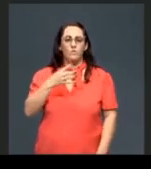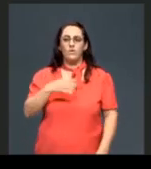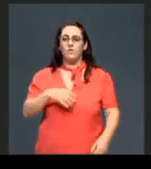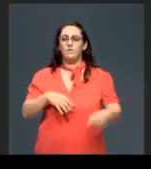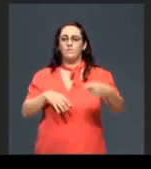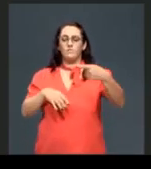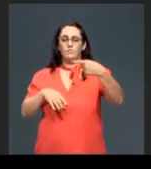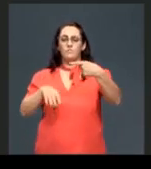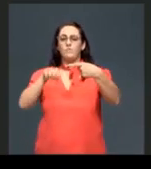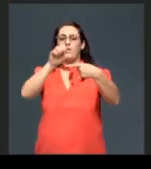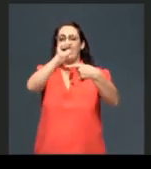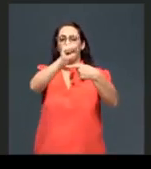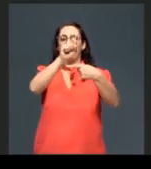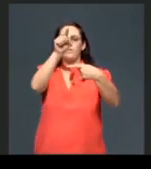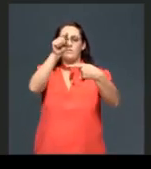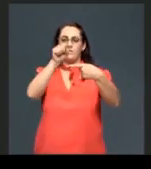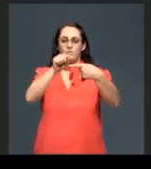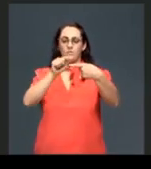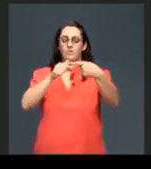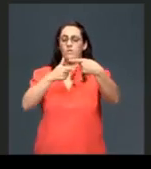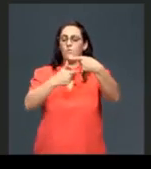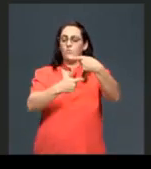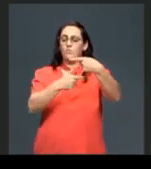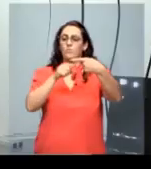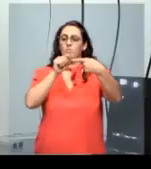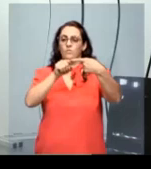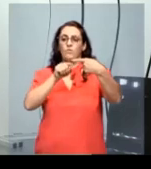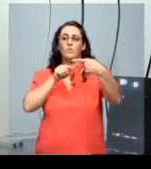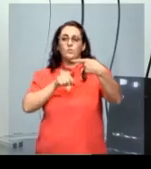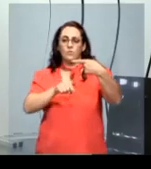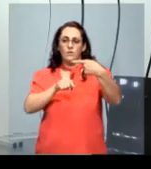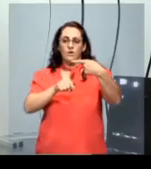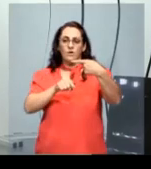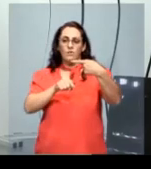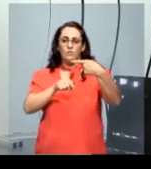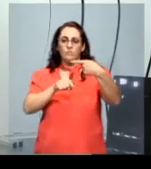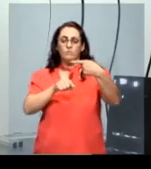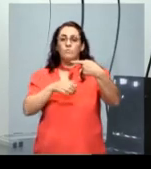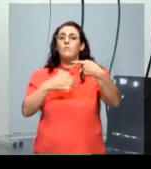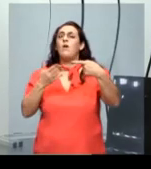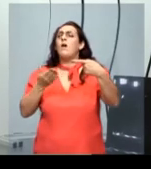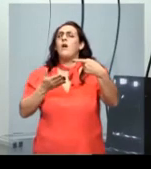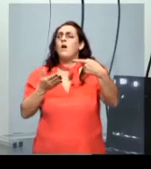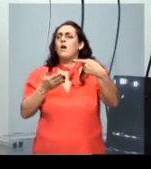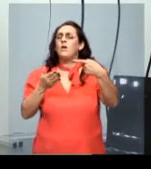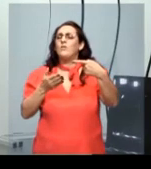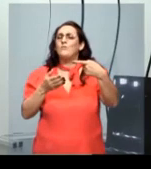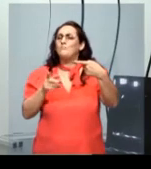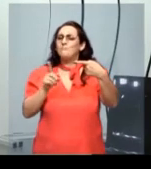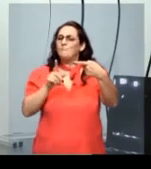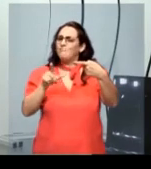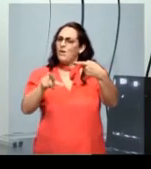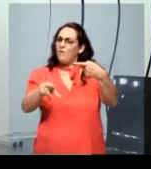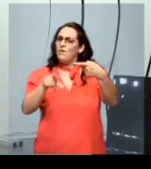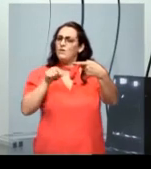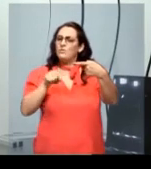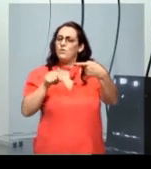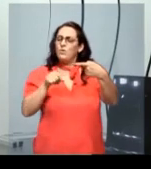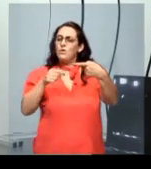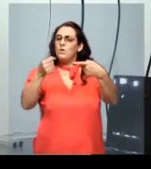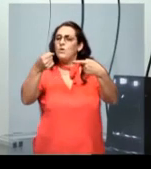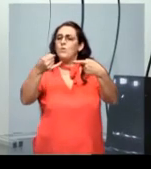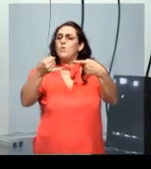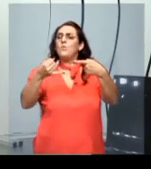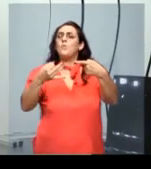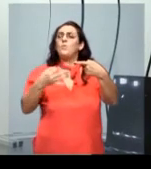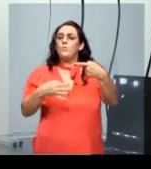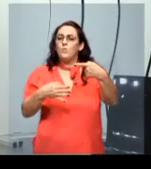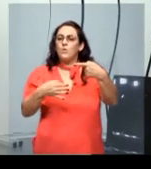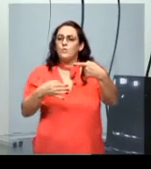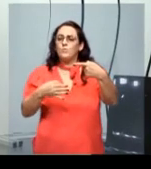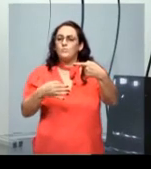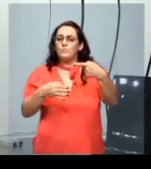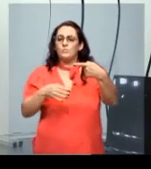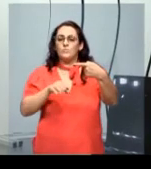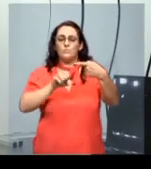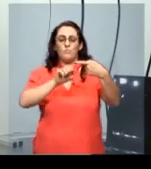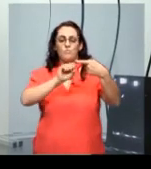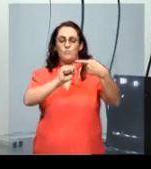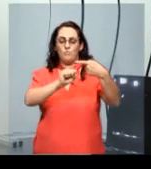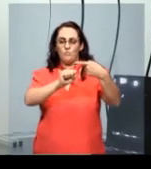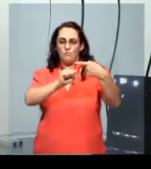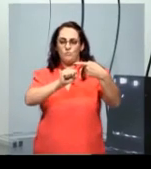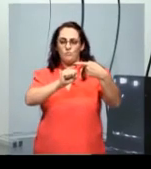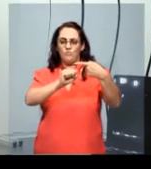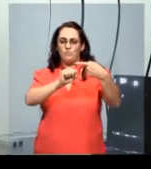2 fatorial, e os pontos que eu não escolho, que no caso são 6. Mas como eu acho esses 6?